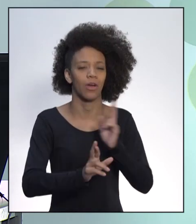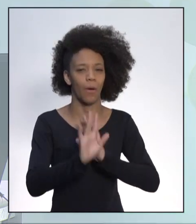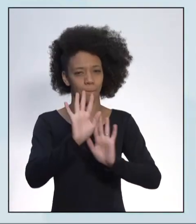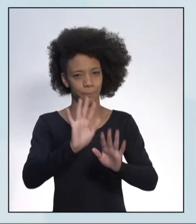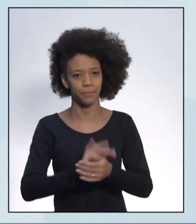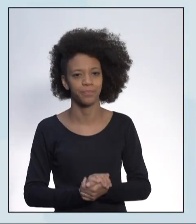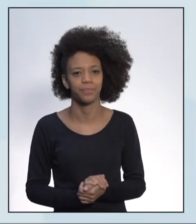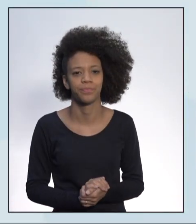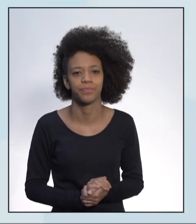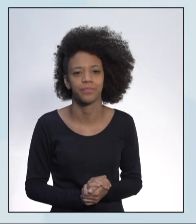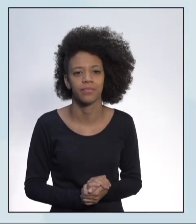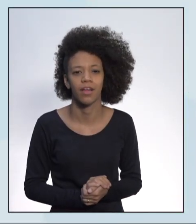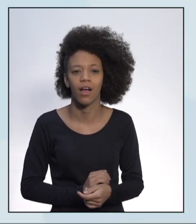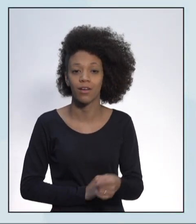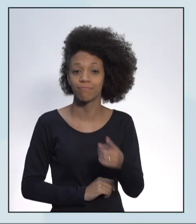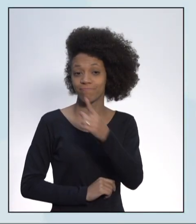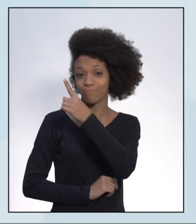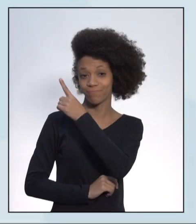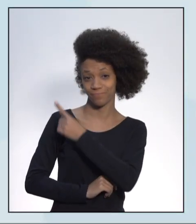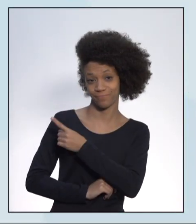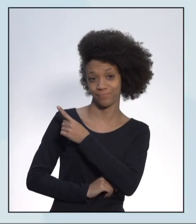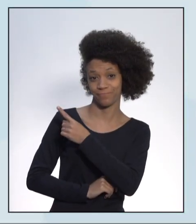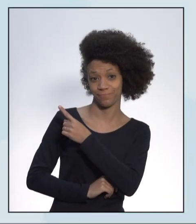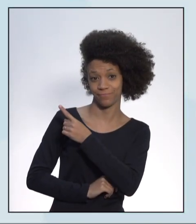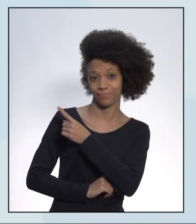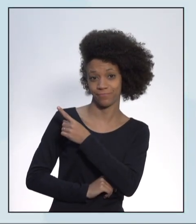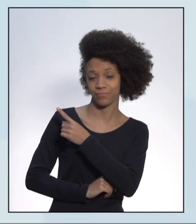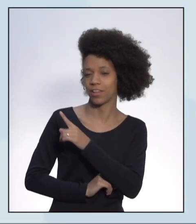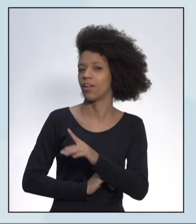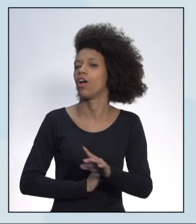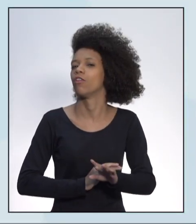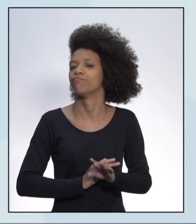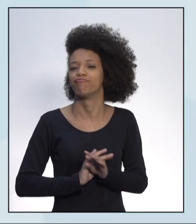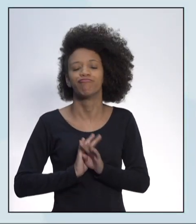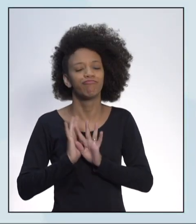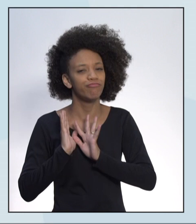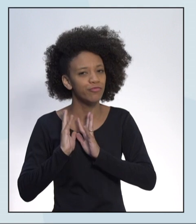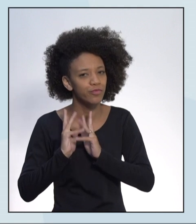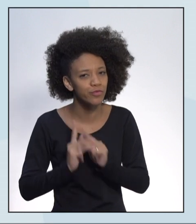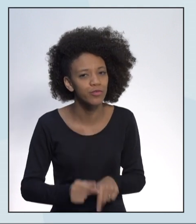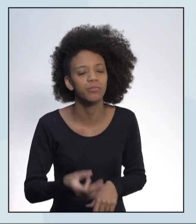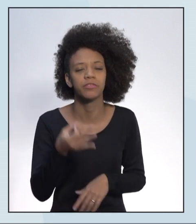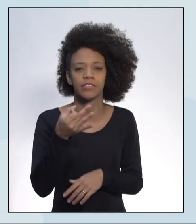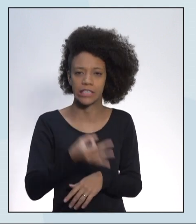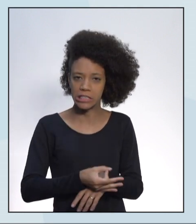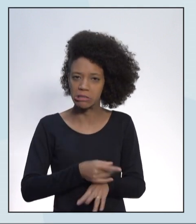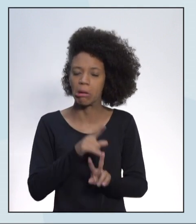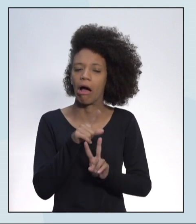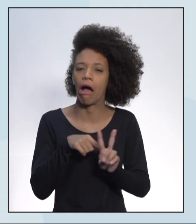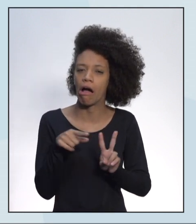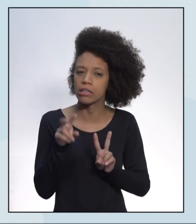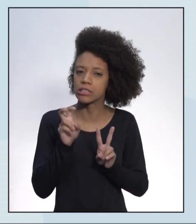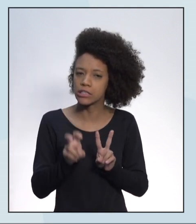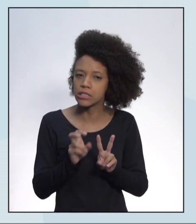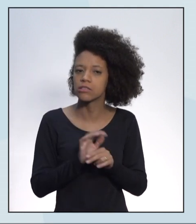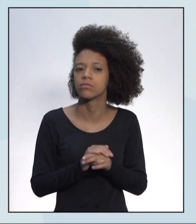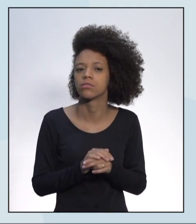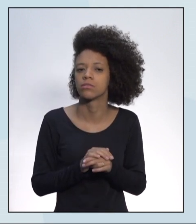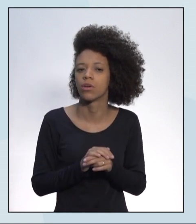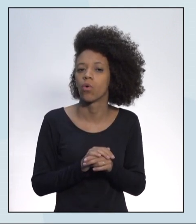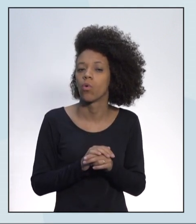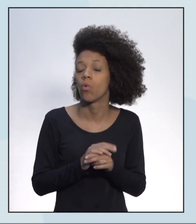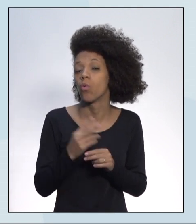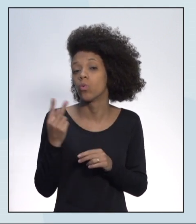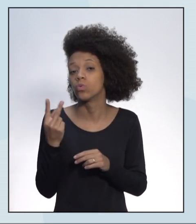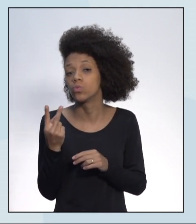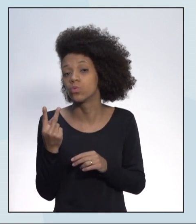Jonas. Já vai aparecer na tela de vocês, a primeira, todo mundo acertou, raiz de 5, é isso aí. Né? O 2 ele entraria